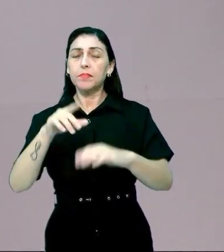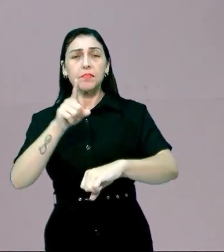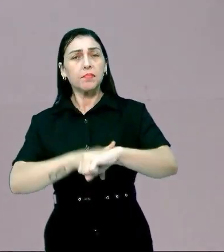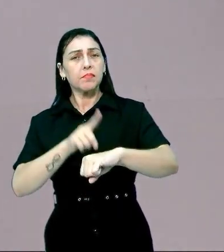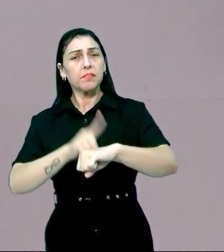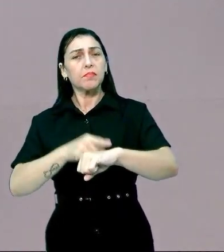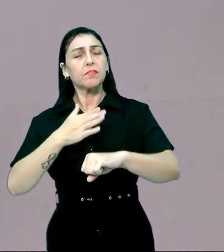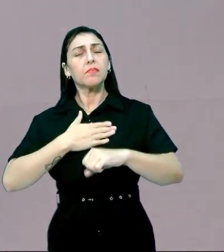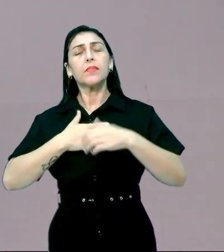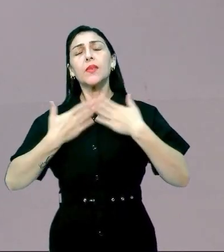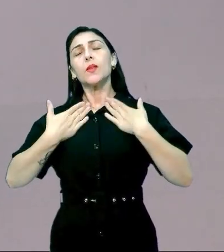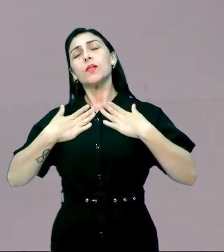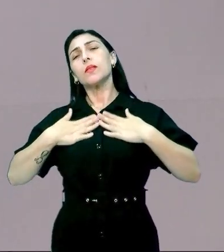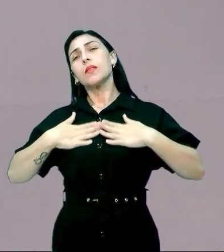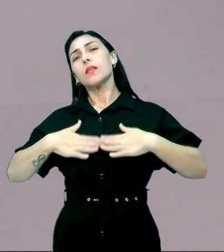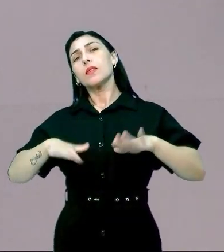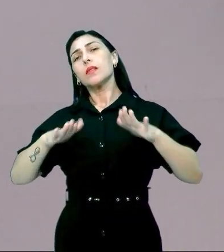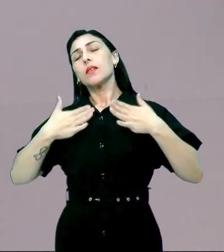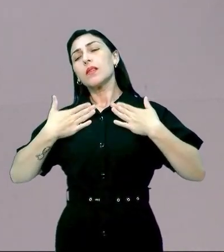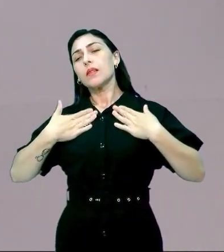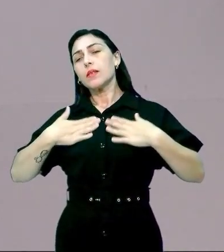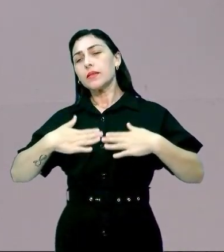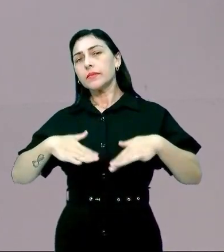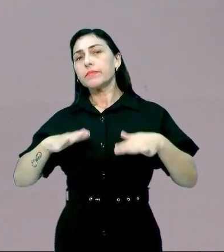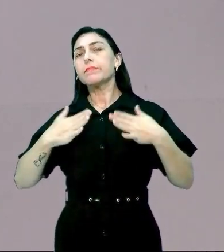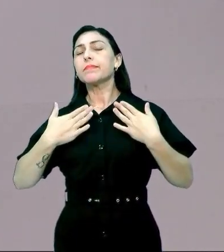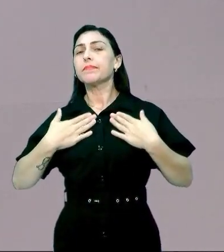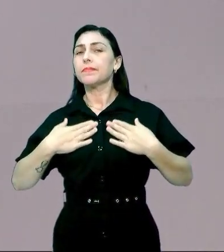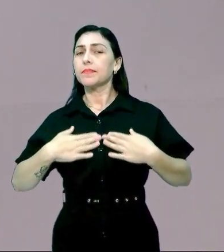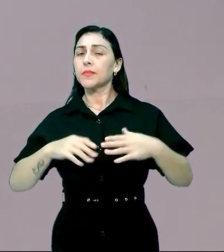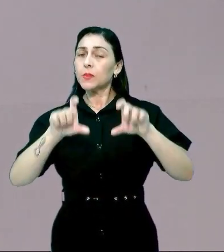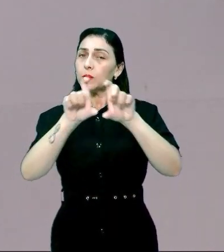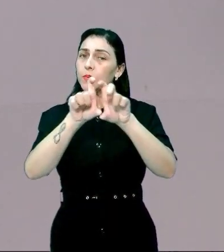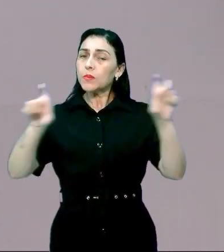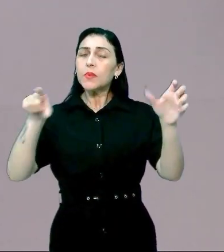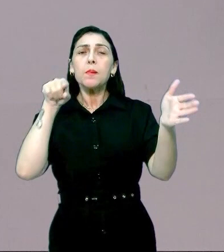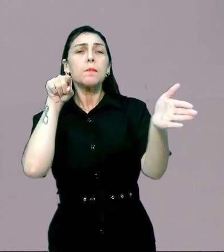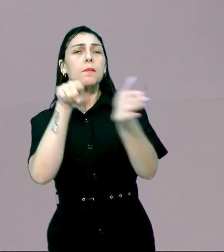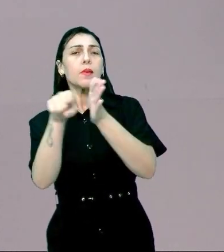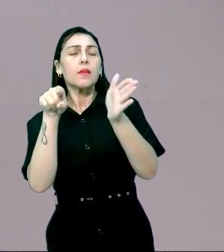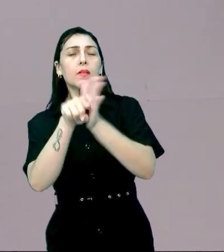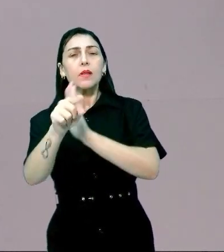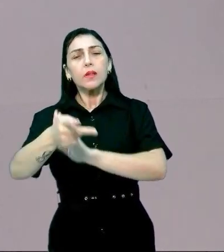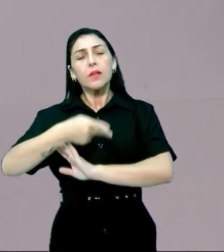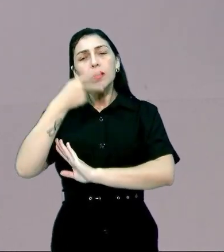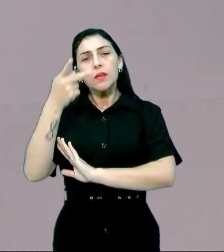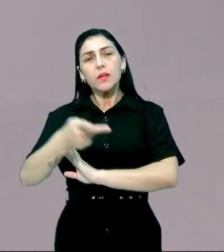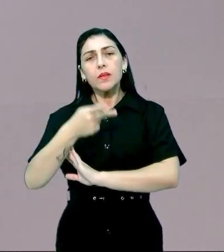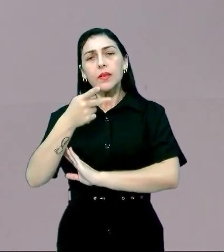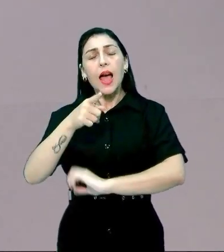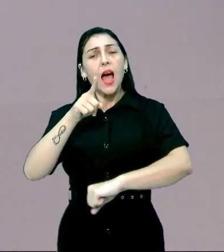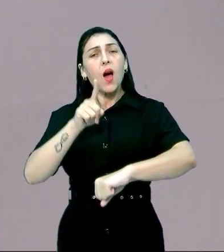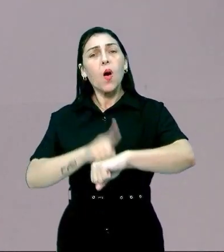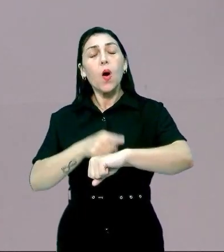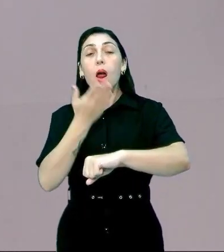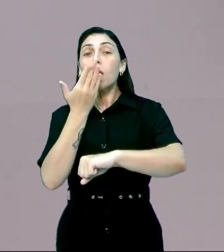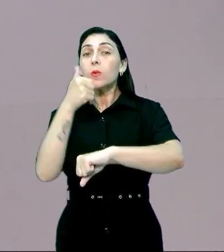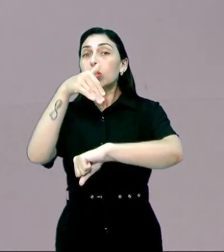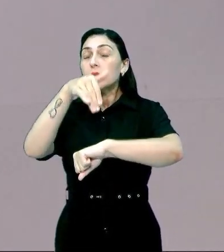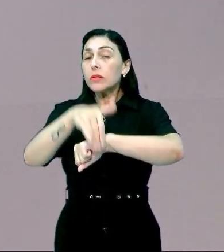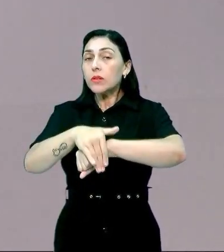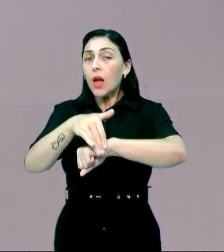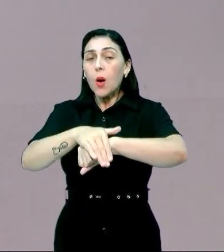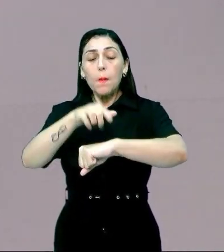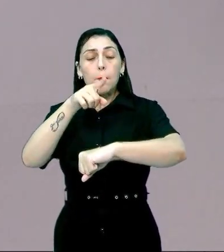momento do meu ócio, é o momento do meu descanso. O enunciado da questão, ele dizia assim: a hora do jantar,